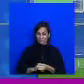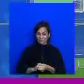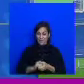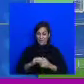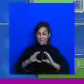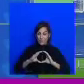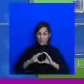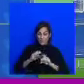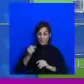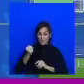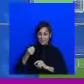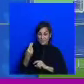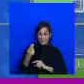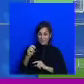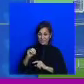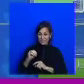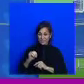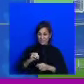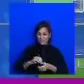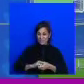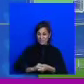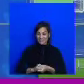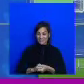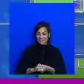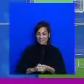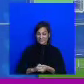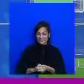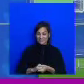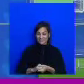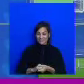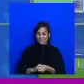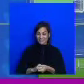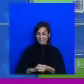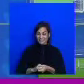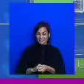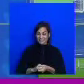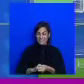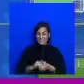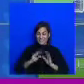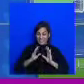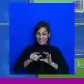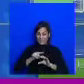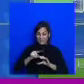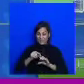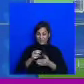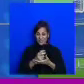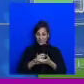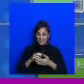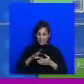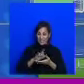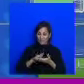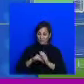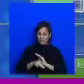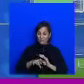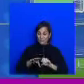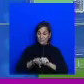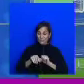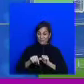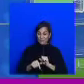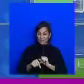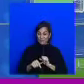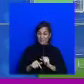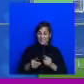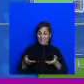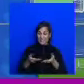Bola branca, número 20. Branca, 20. Já realizamos os sorteios da quina da Lotomania do Super